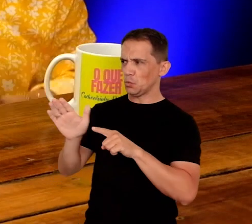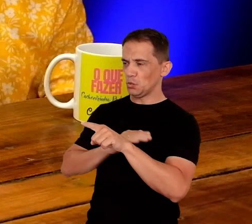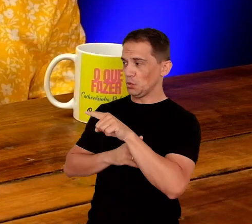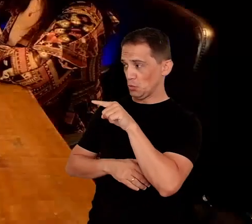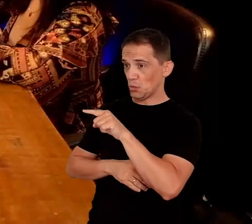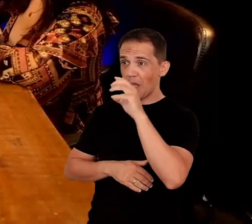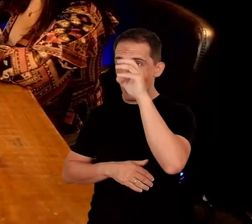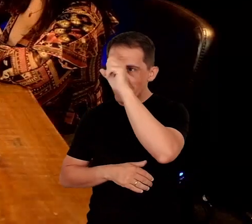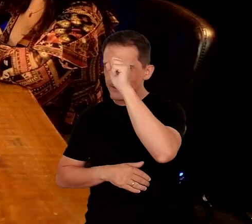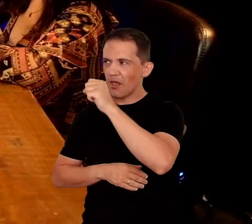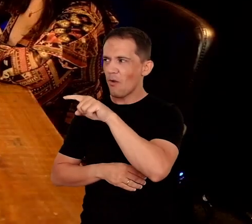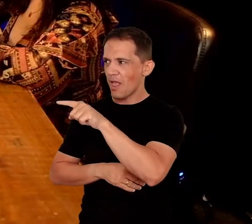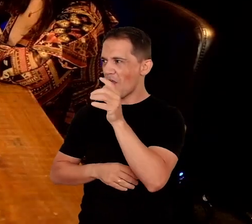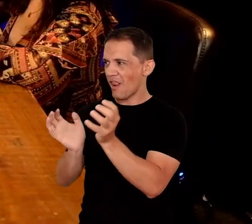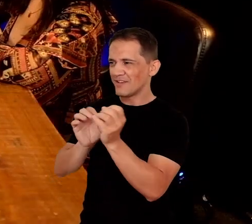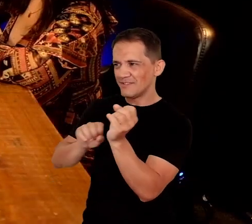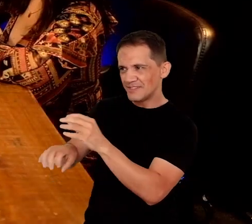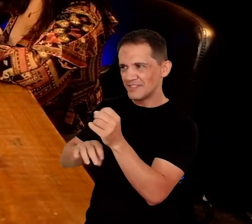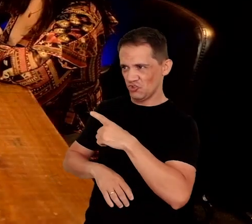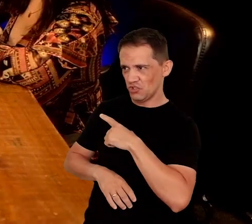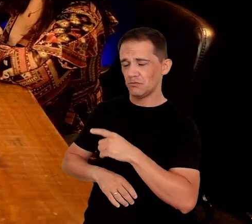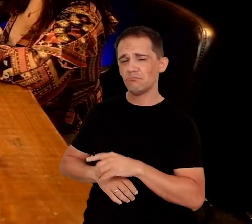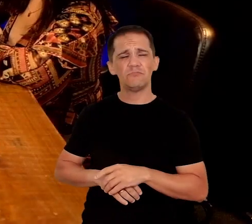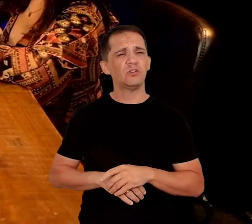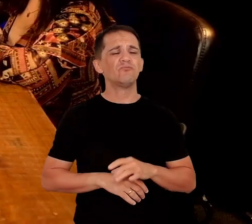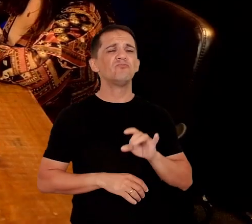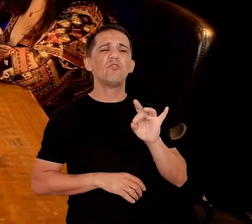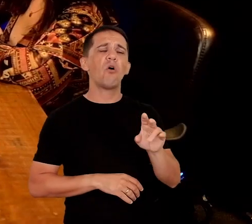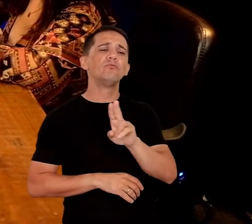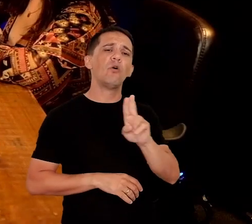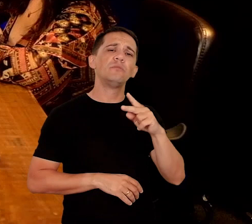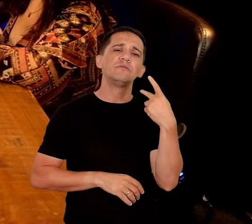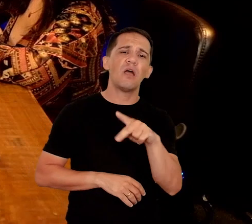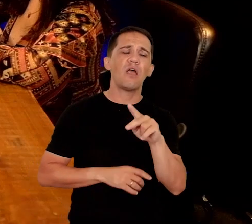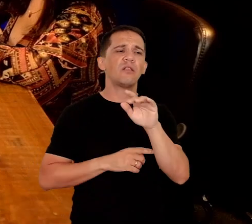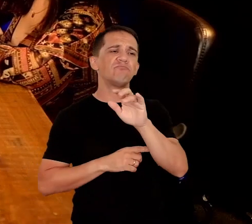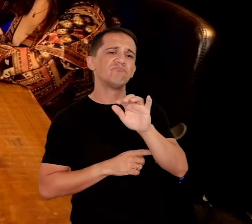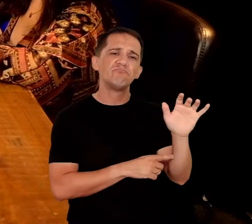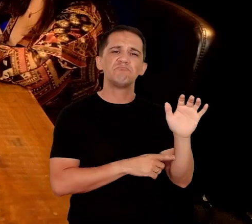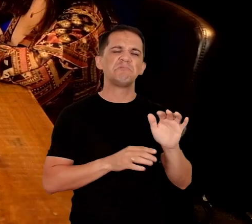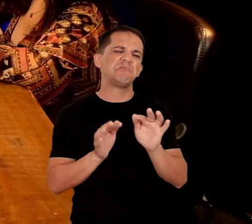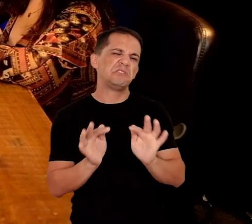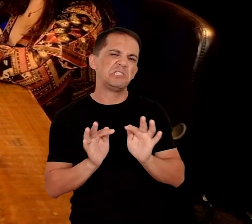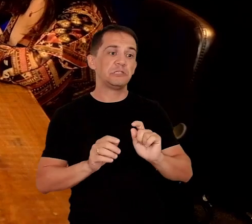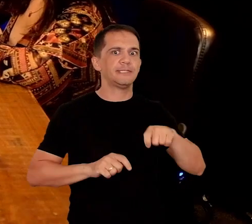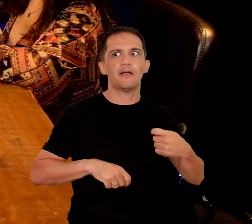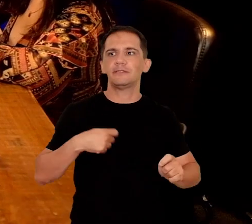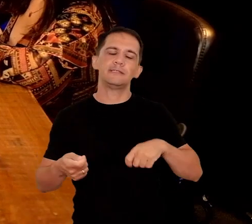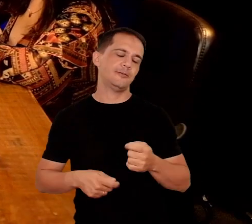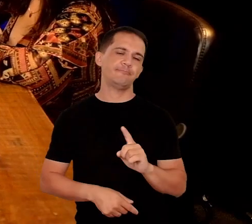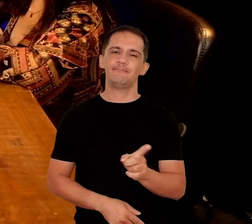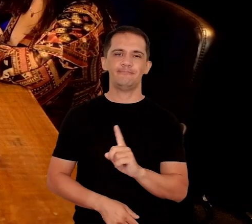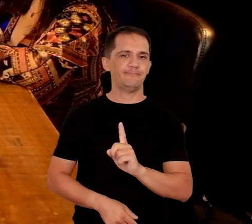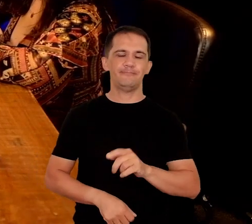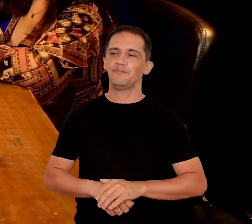aprendeu alguma coisa com ela ou não? Tu só via ela falando? Aprendi, assim, o nome dela, só que a soletração. Uhum. O sinal das coisas